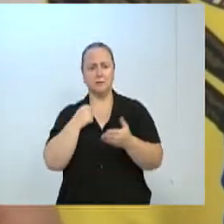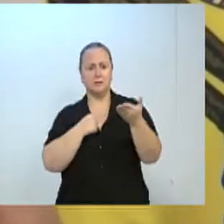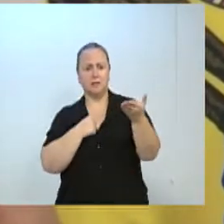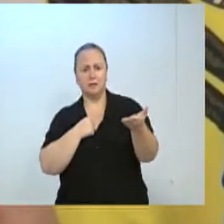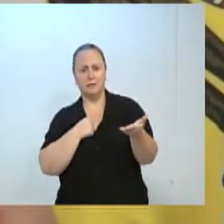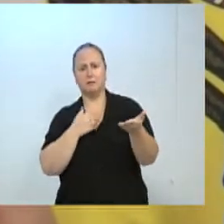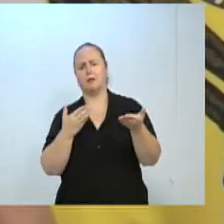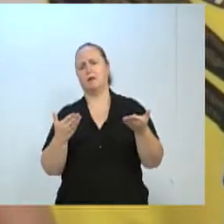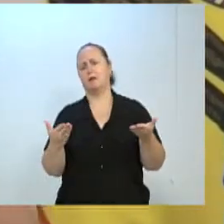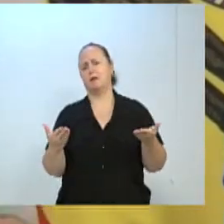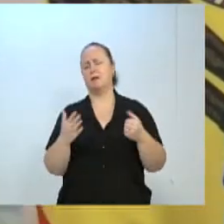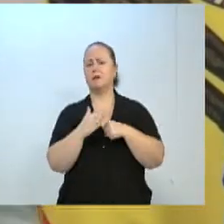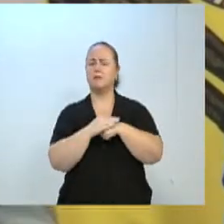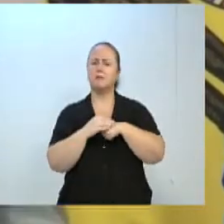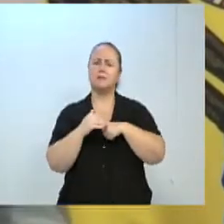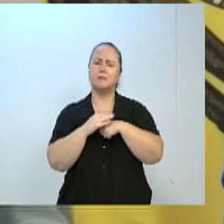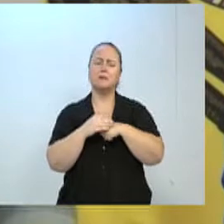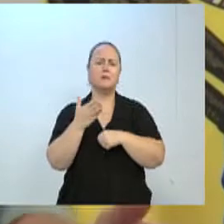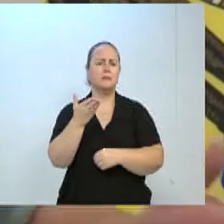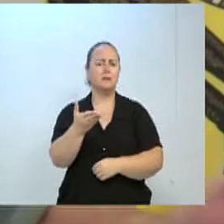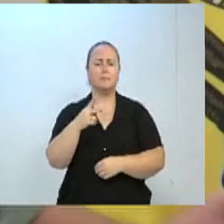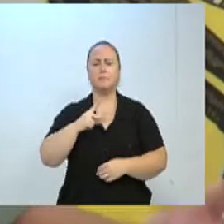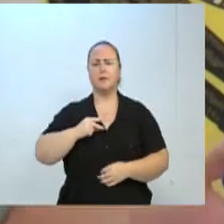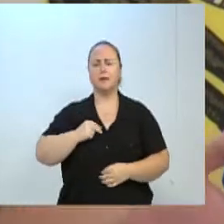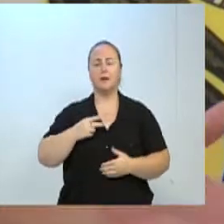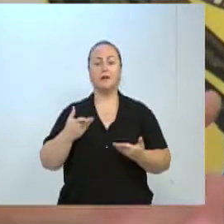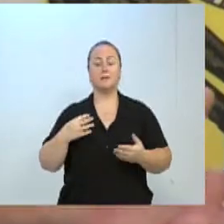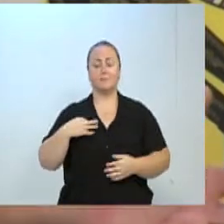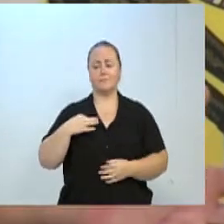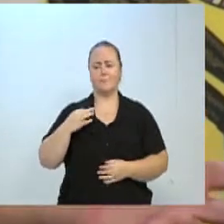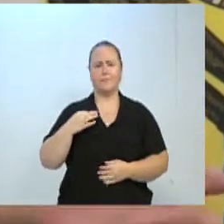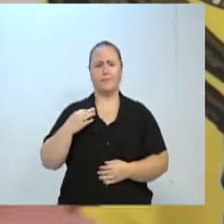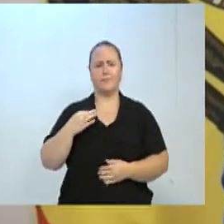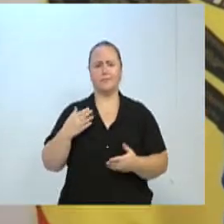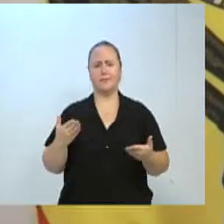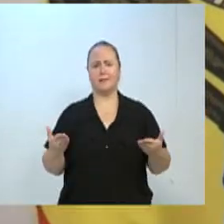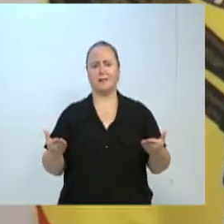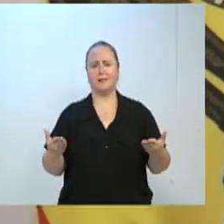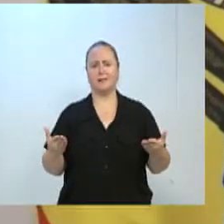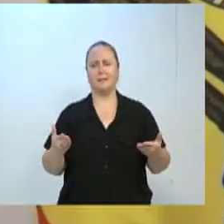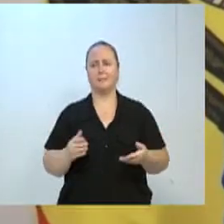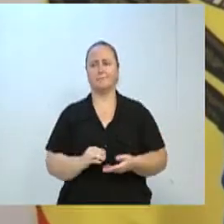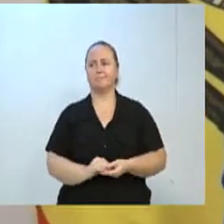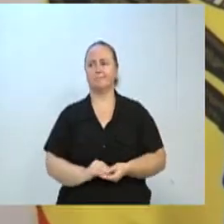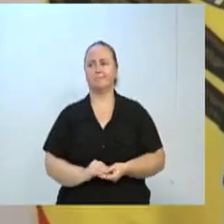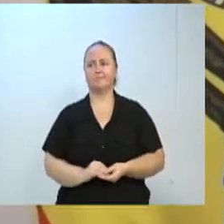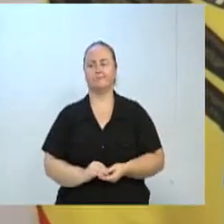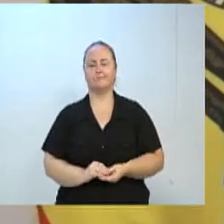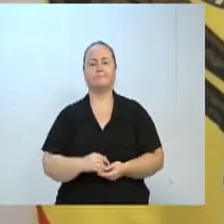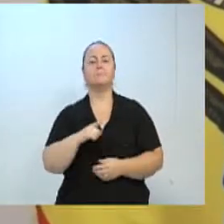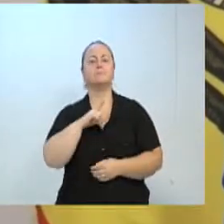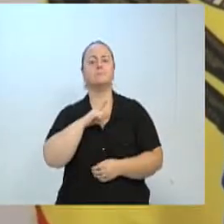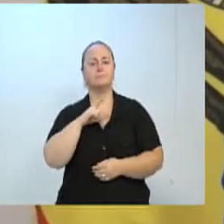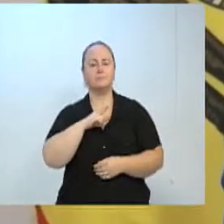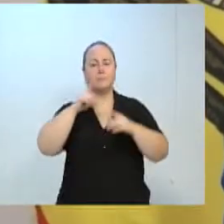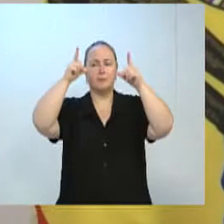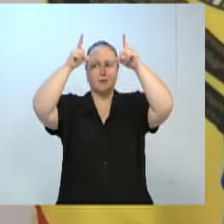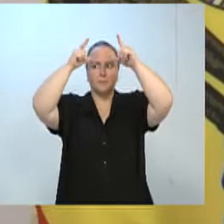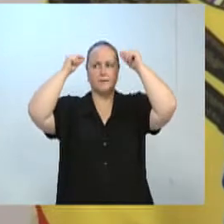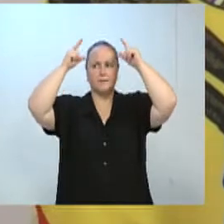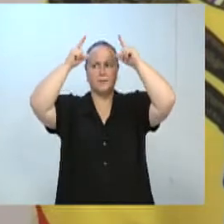com carinho essa gente. Esse pessoal que estava ali, ó, estavam voluntários, cara. Ali tinha enfermeiras, tinha